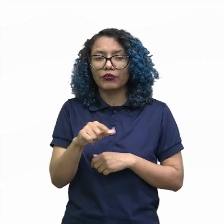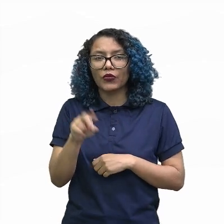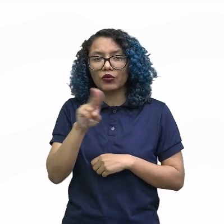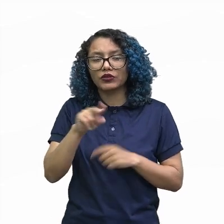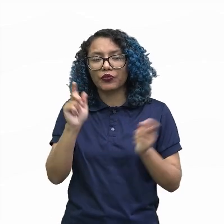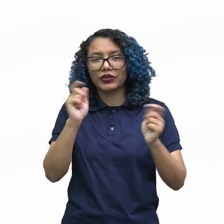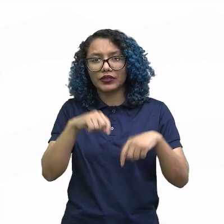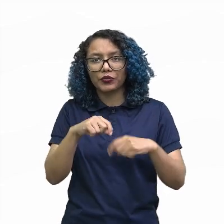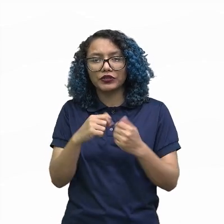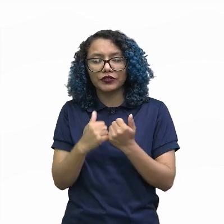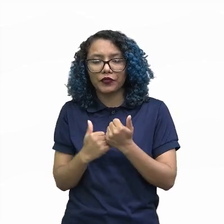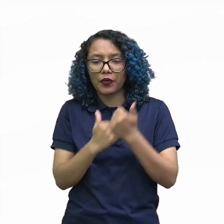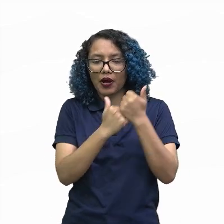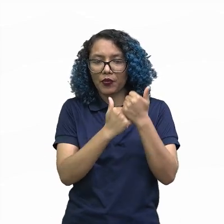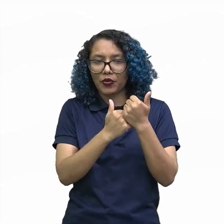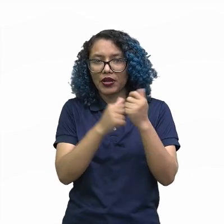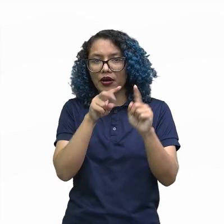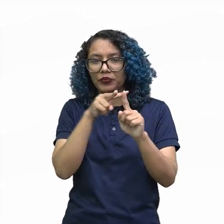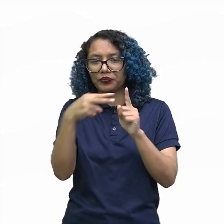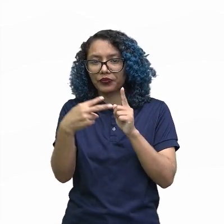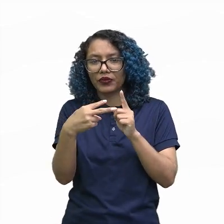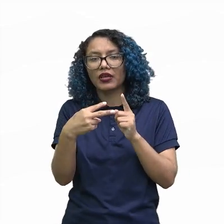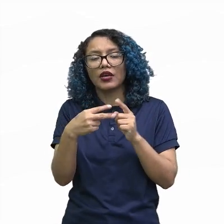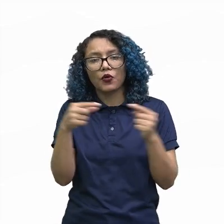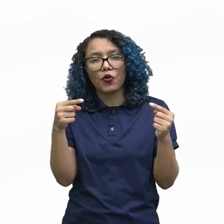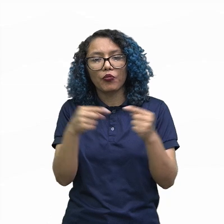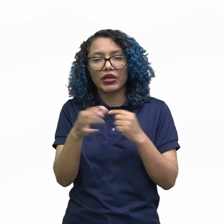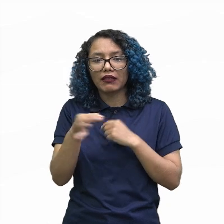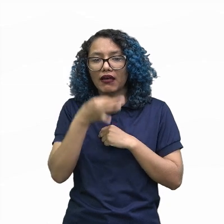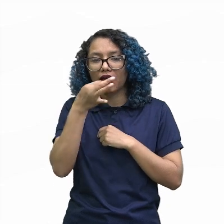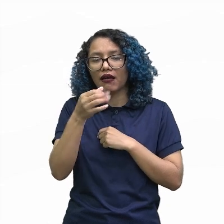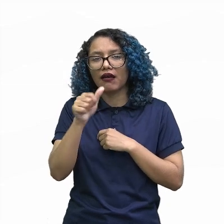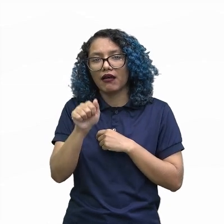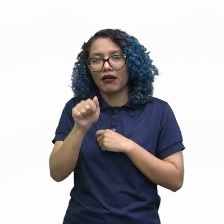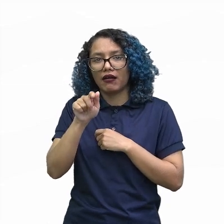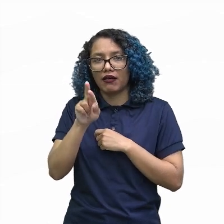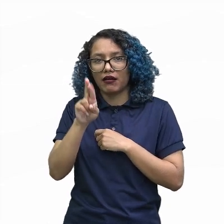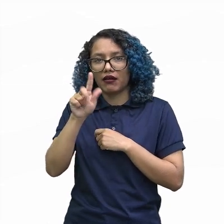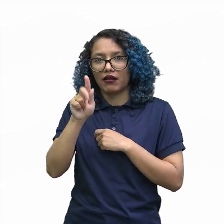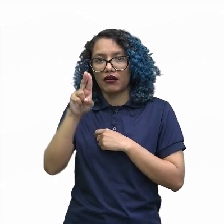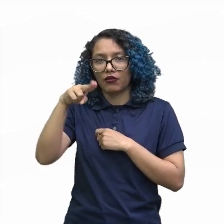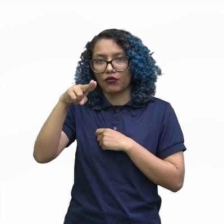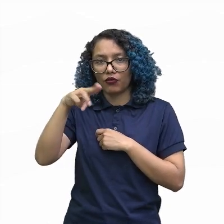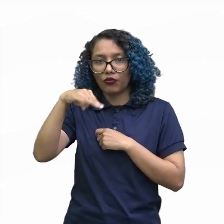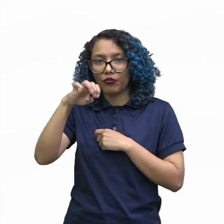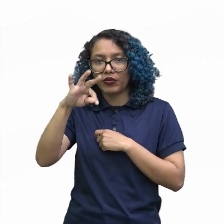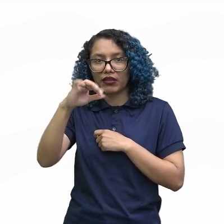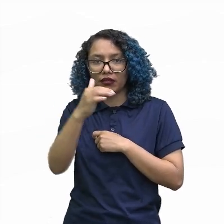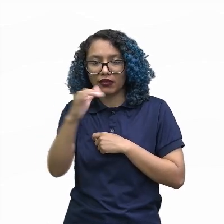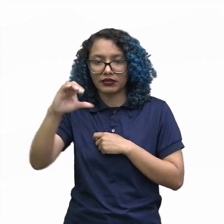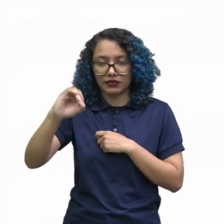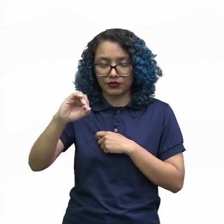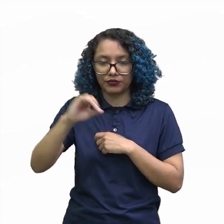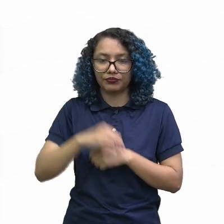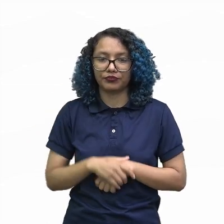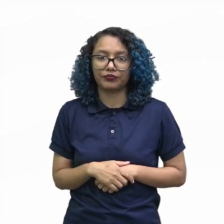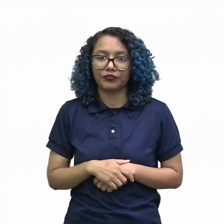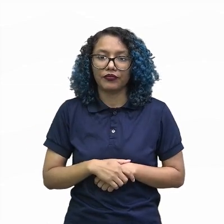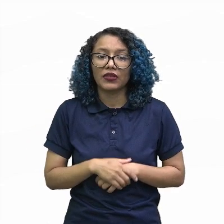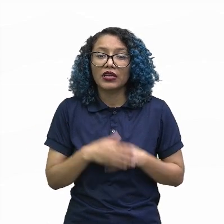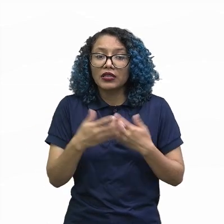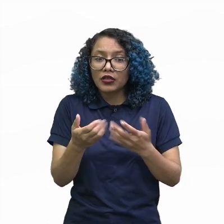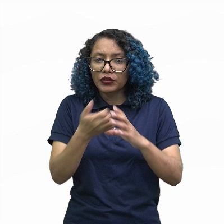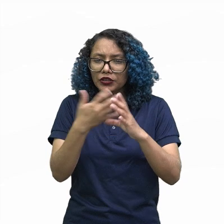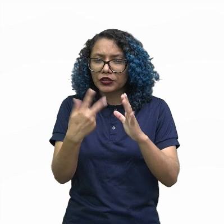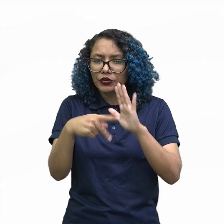essa defesa do ponto de vista, é exatamente o argumento, é a argumentação. E quais são os elementos de um